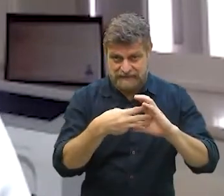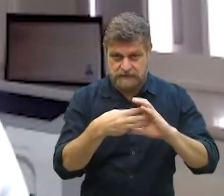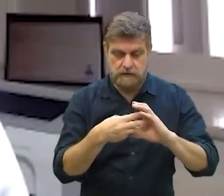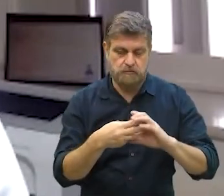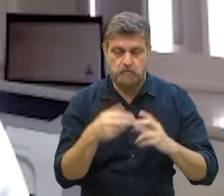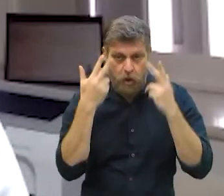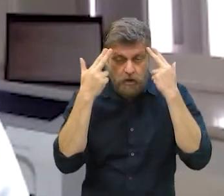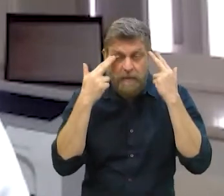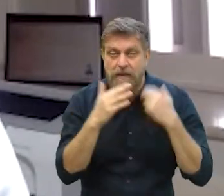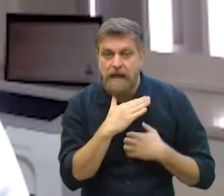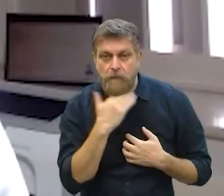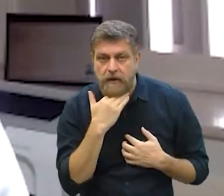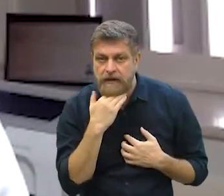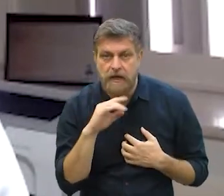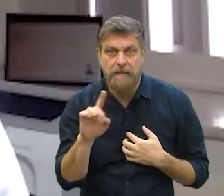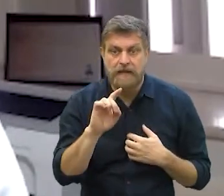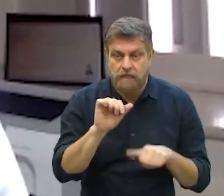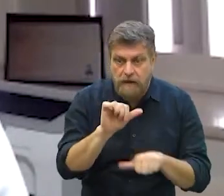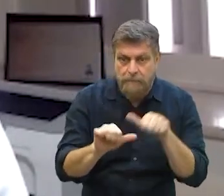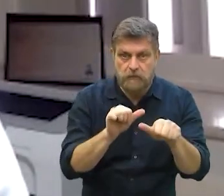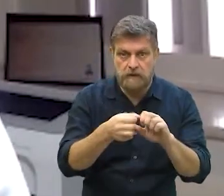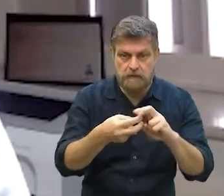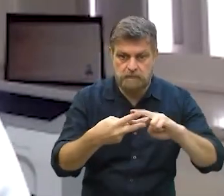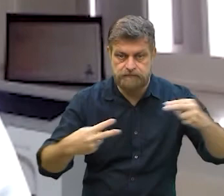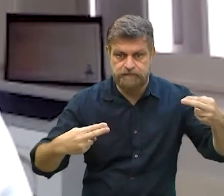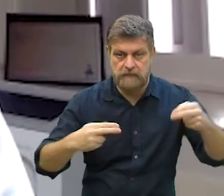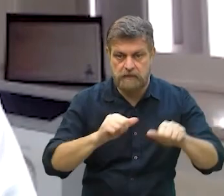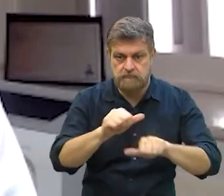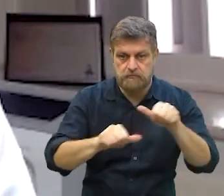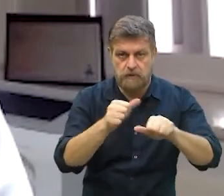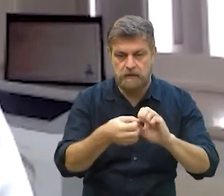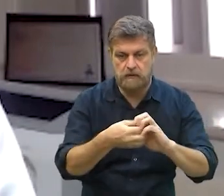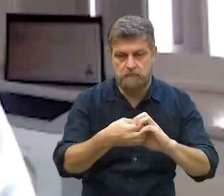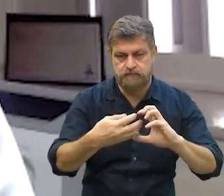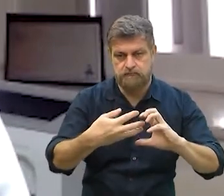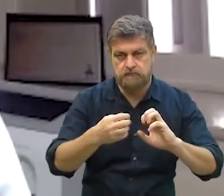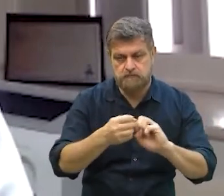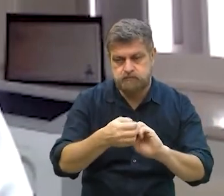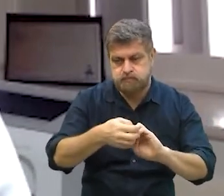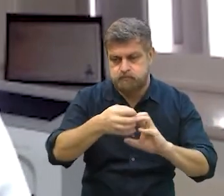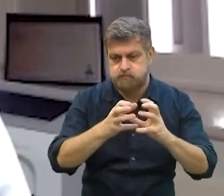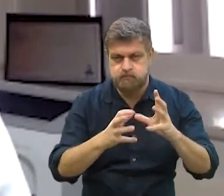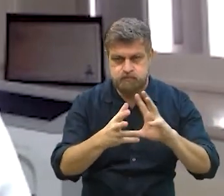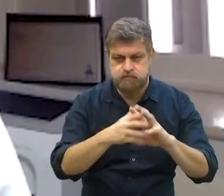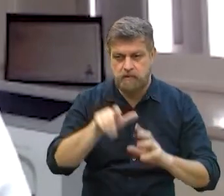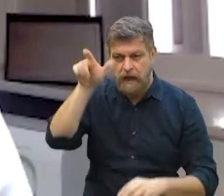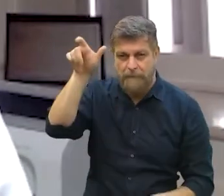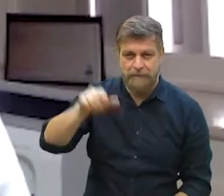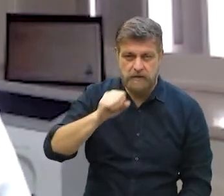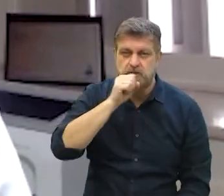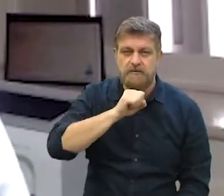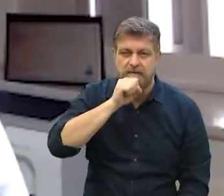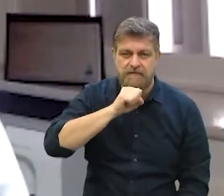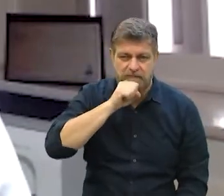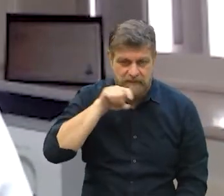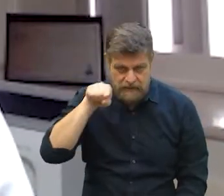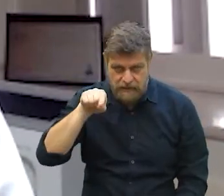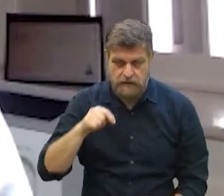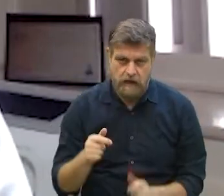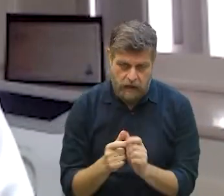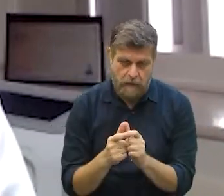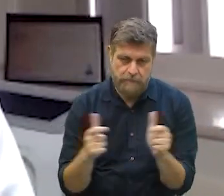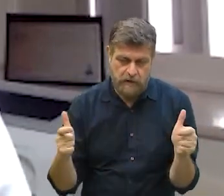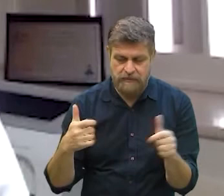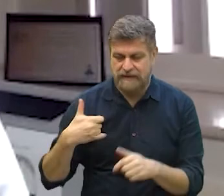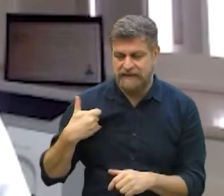morrer, ter uma morte programada, e ela começa a se multiplicar erradamente. Então, isso acontece no processo de envelhecimento, os tumores são mais comuns